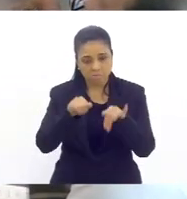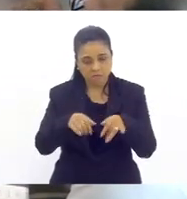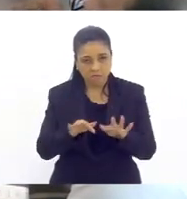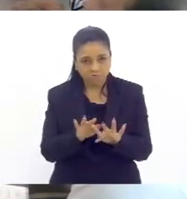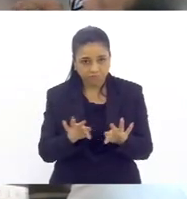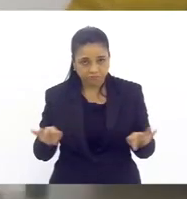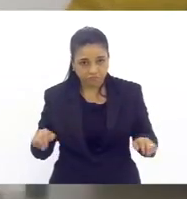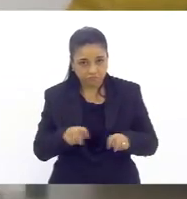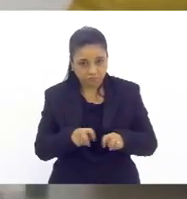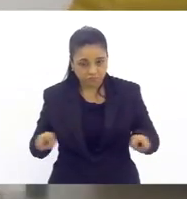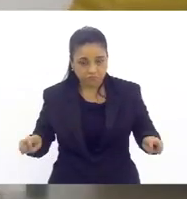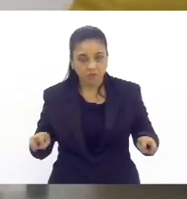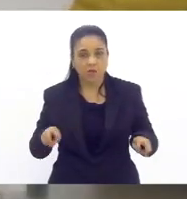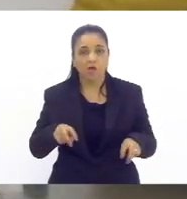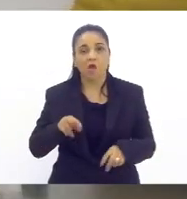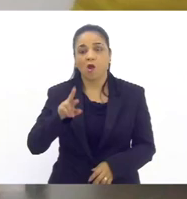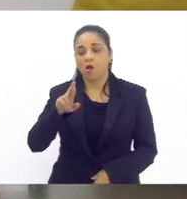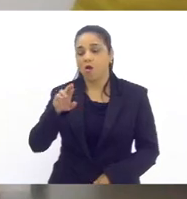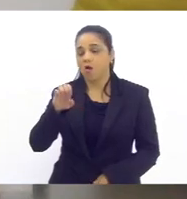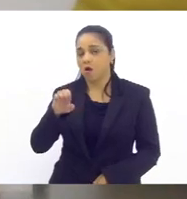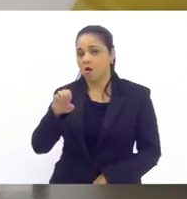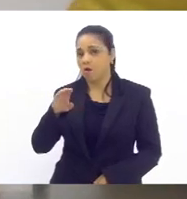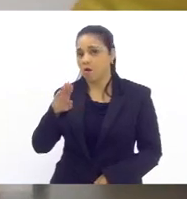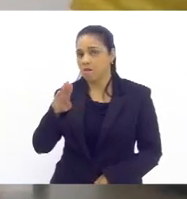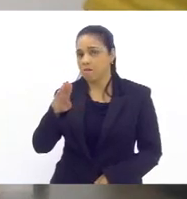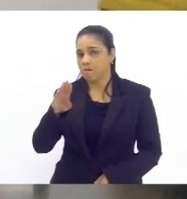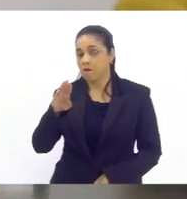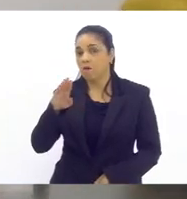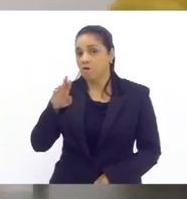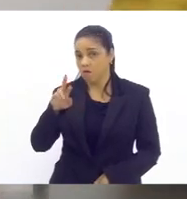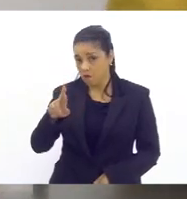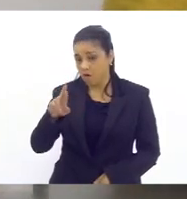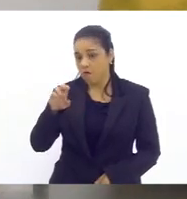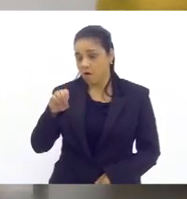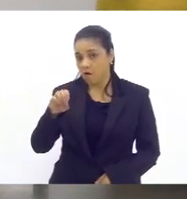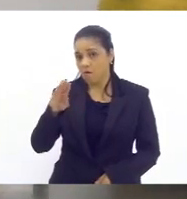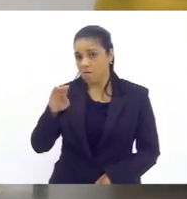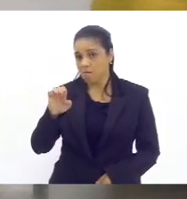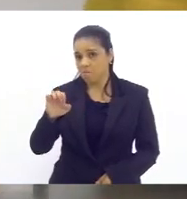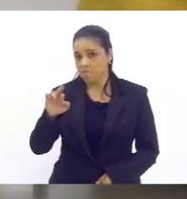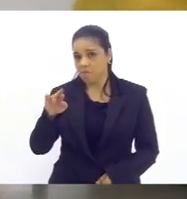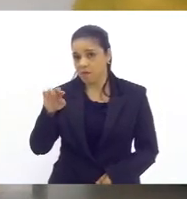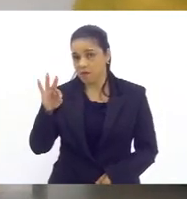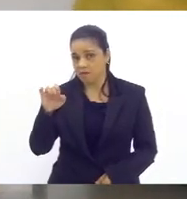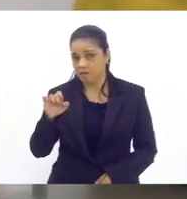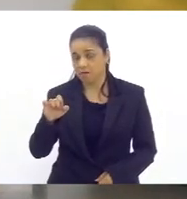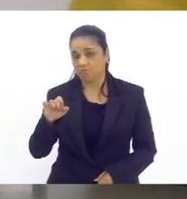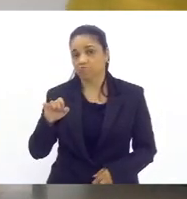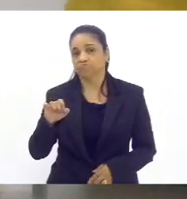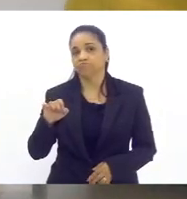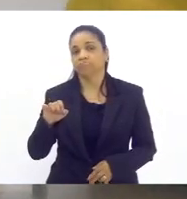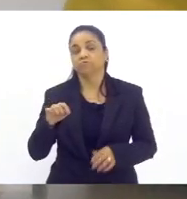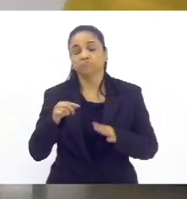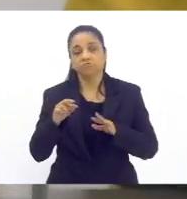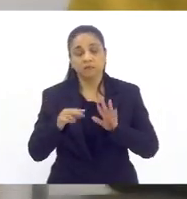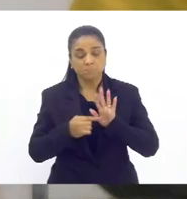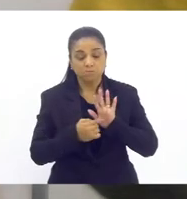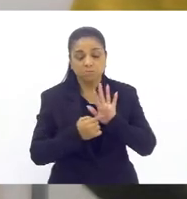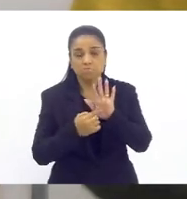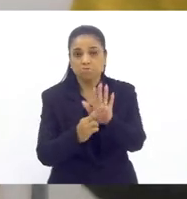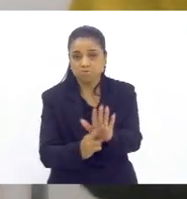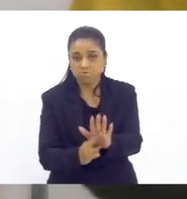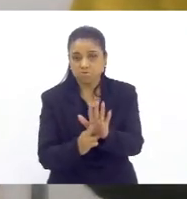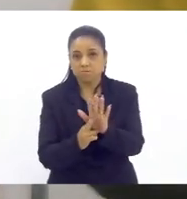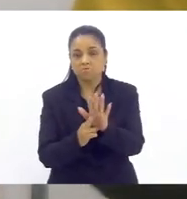a Roberta Rosa Ribeiro que tá aqui representando o Ministério Público Ministério Público em muitas áreas tem sido